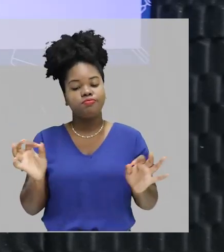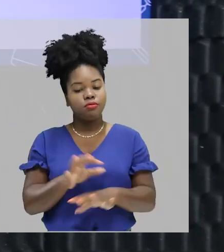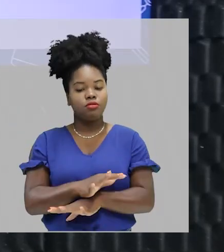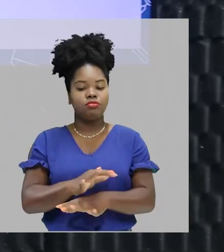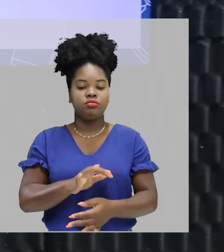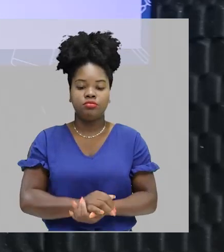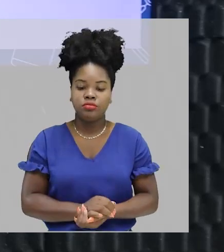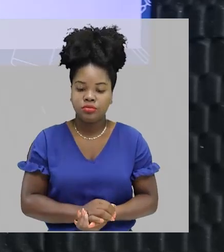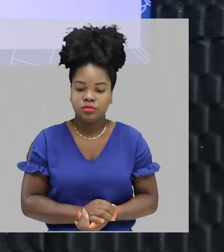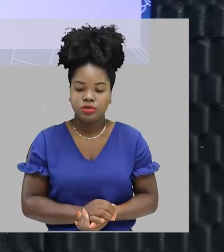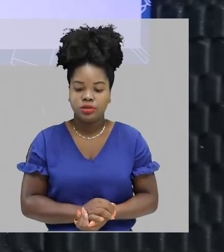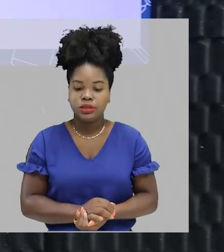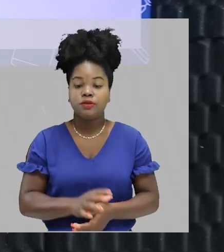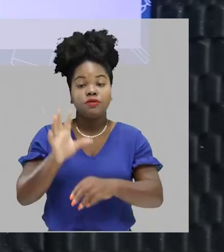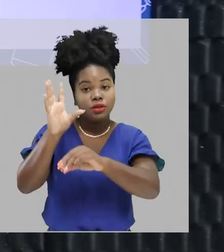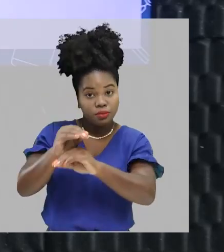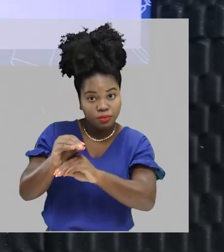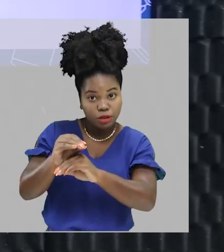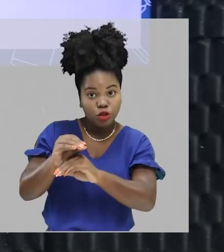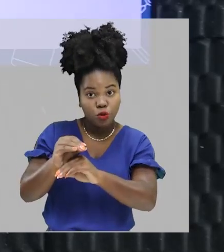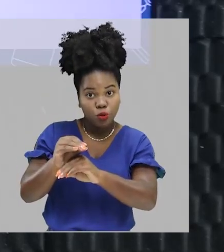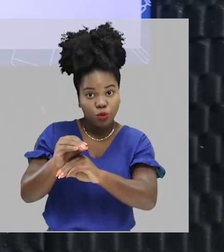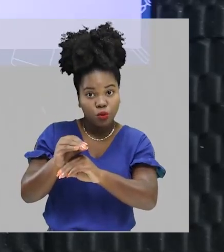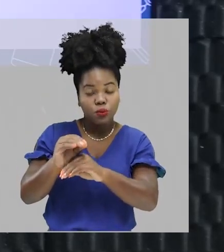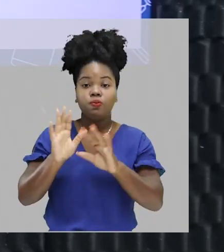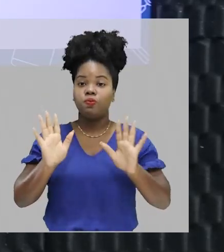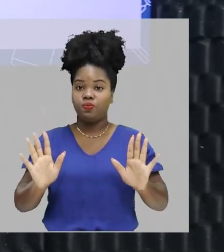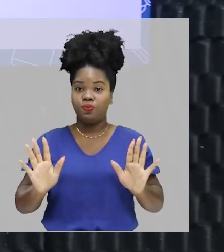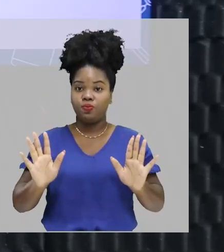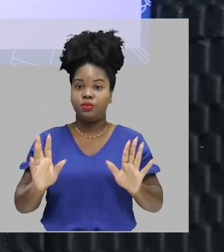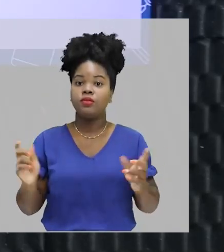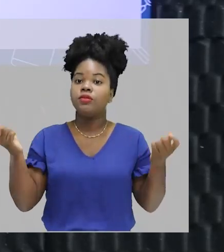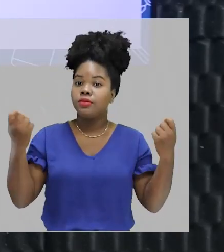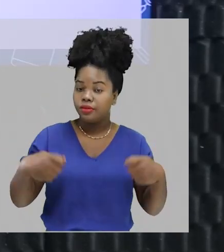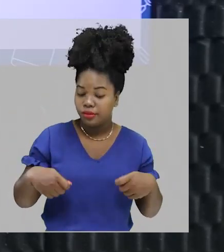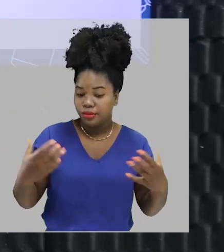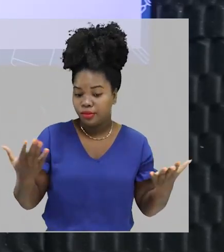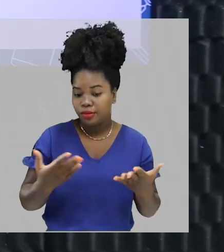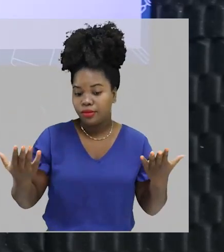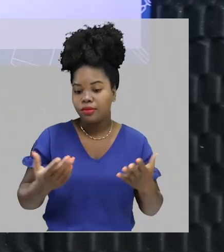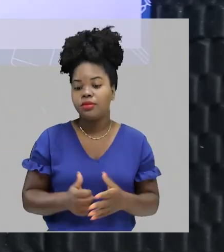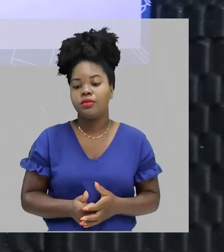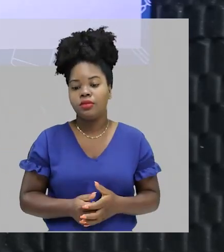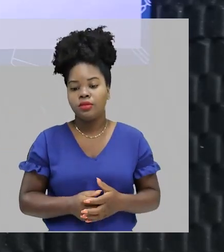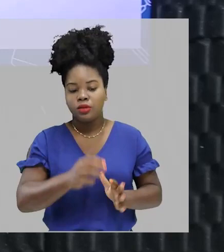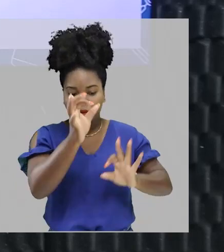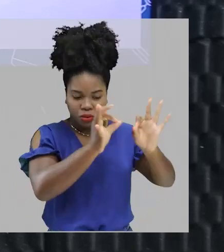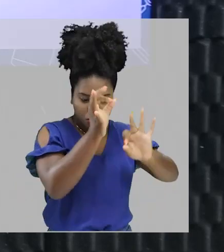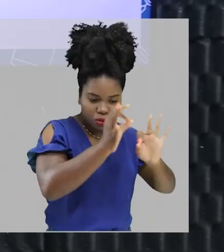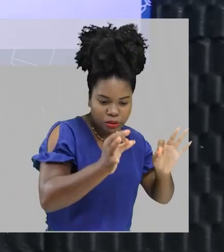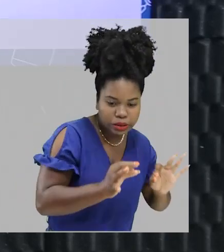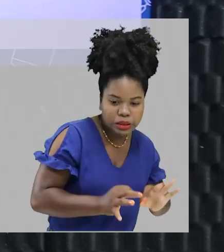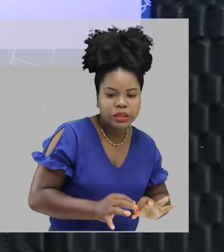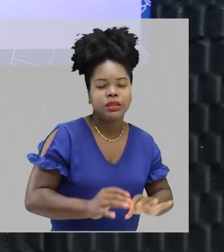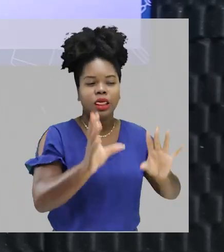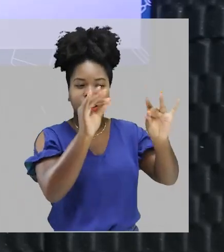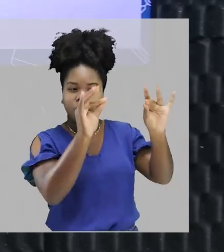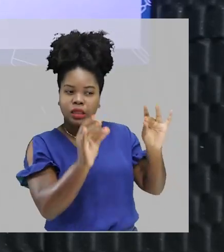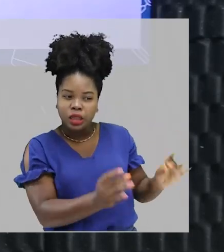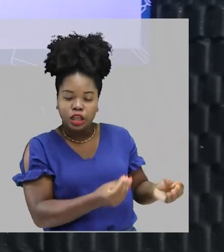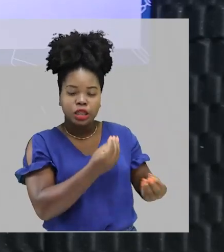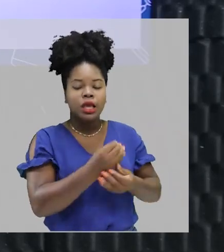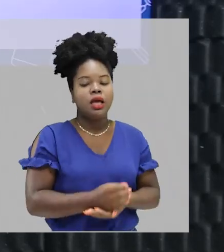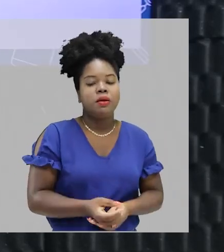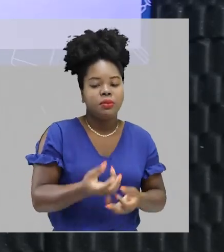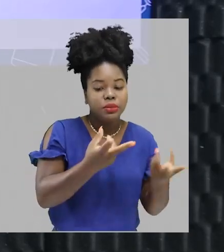Pronto. Você já printou a tela, certo? Você pode agora refazer esses cálculos para ver se nós